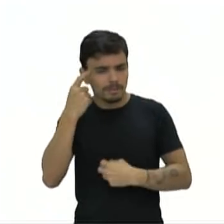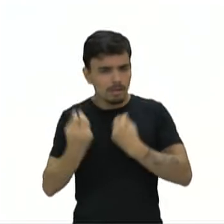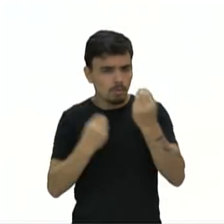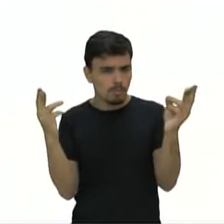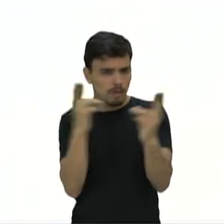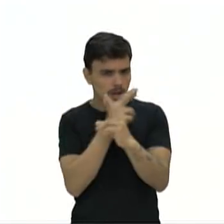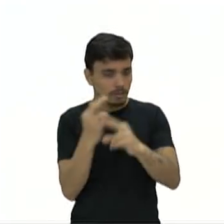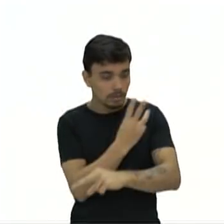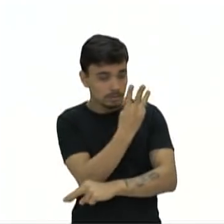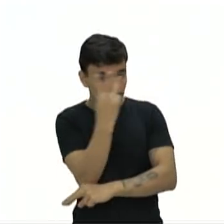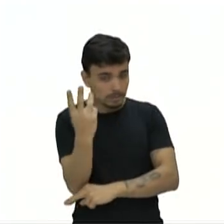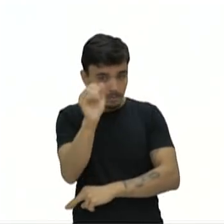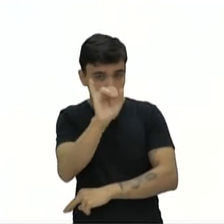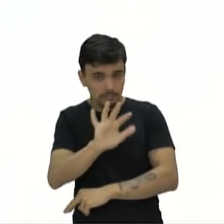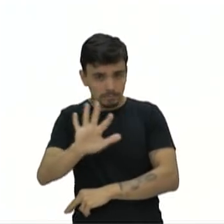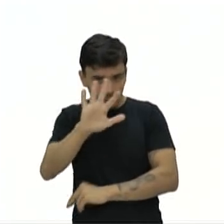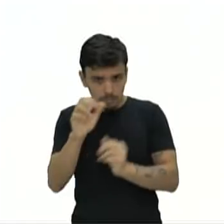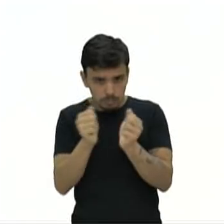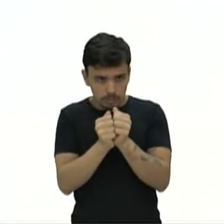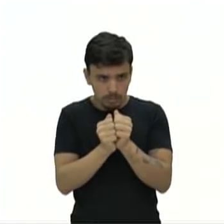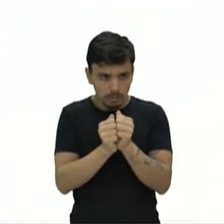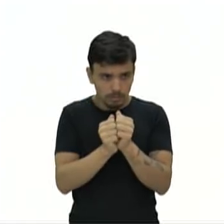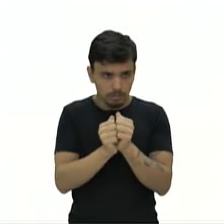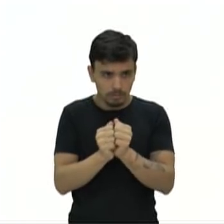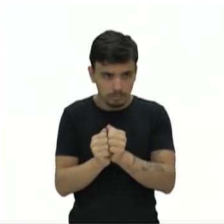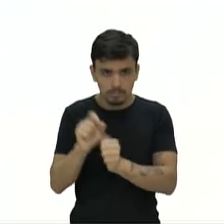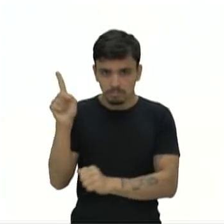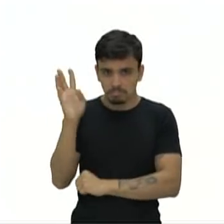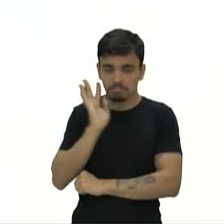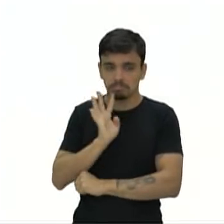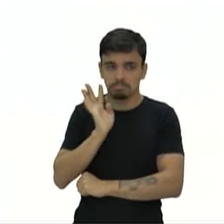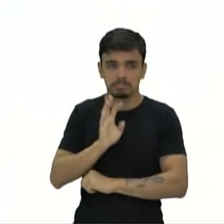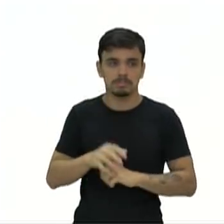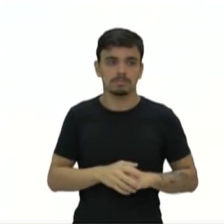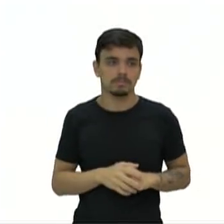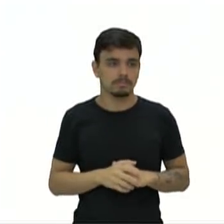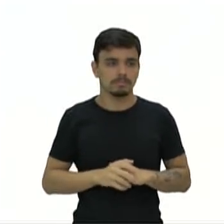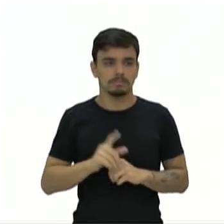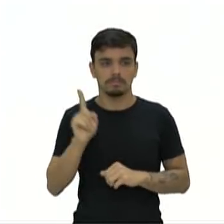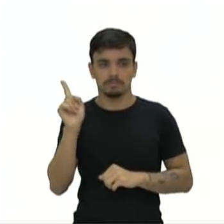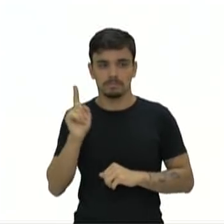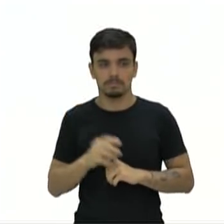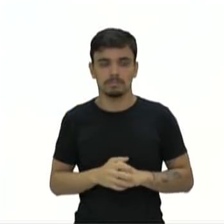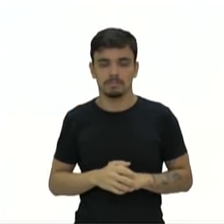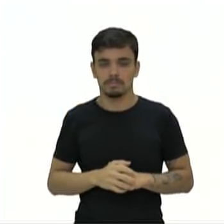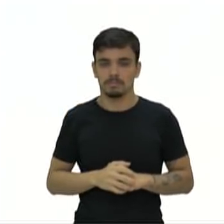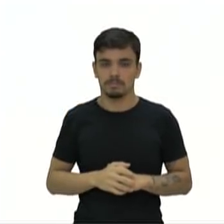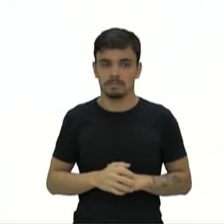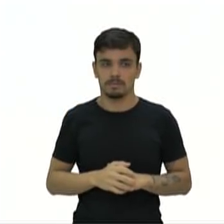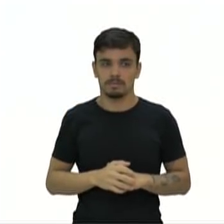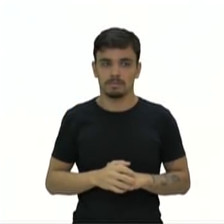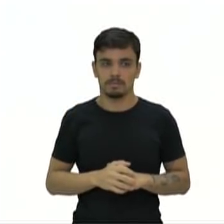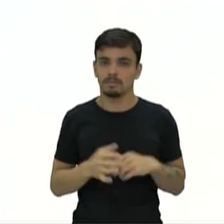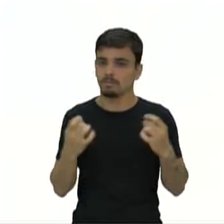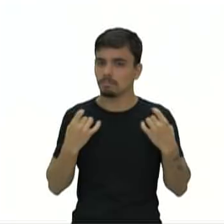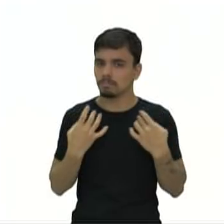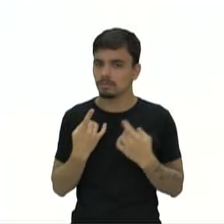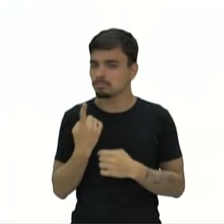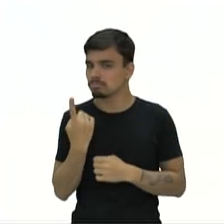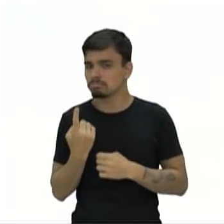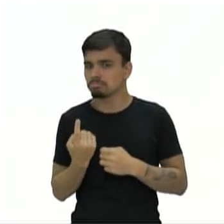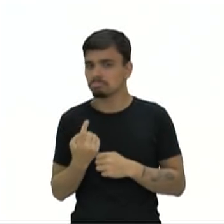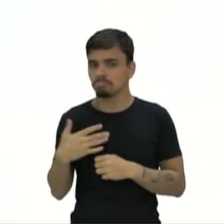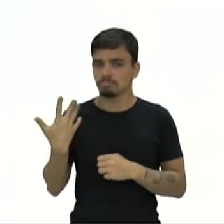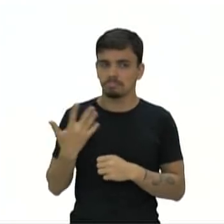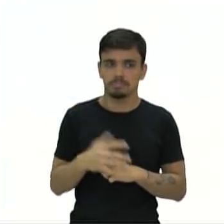relação entre as 3 imagens? Essa eu achei mais legal. Essa aqui eu ia ficar assustado, mas essa que eu ia morrer de medo. Se me